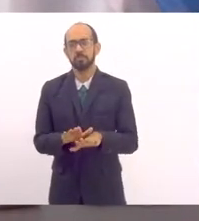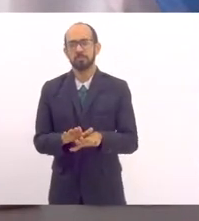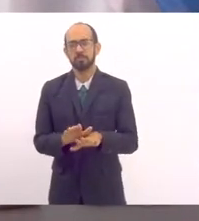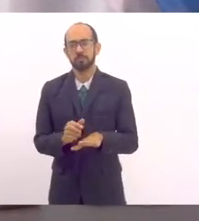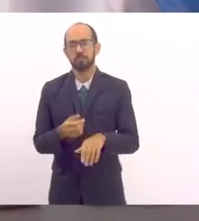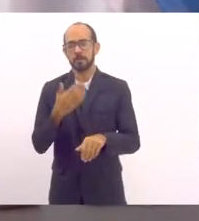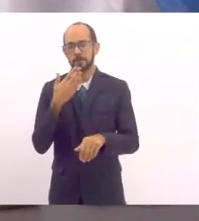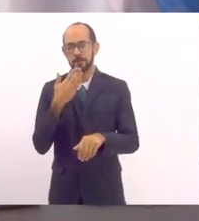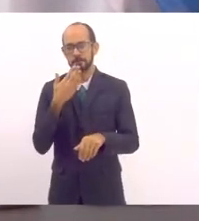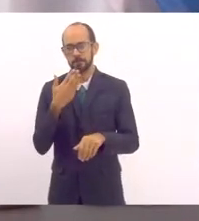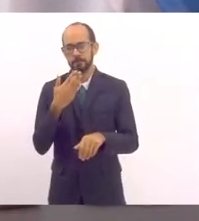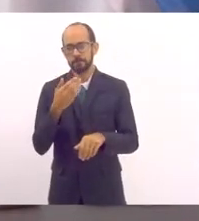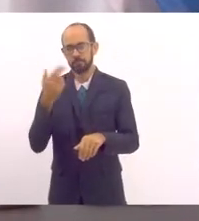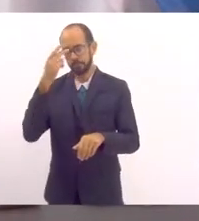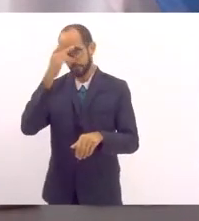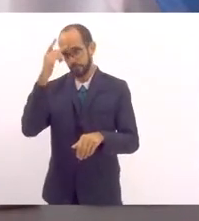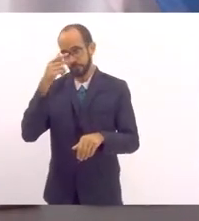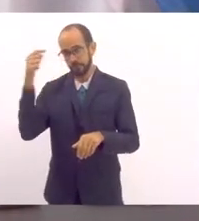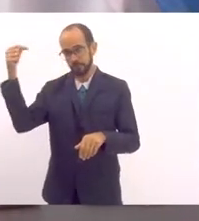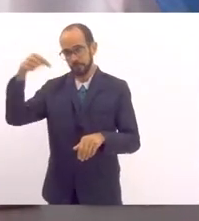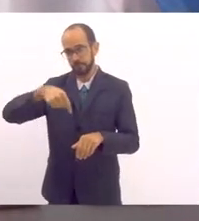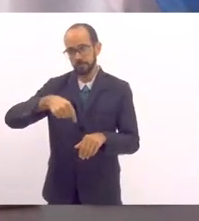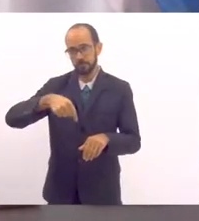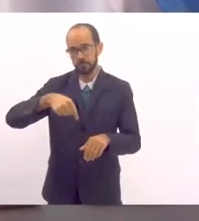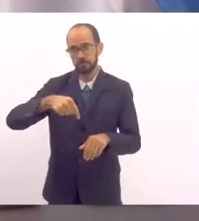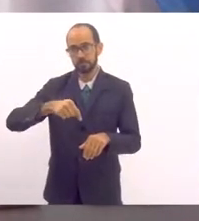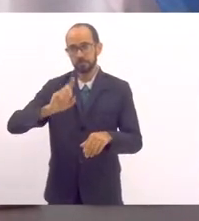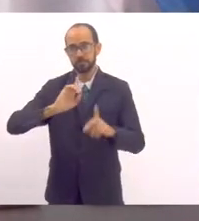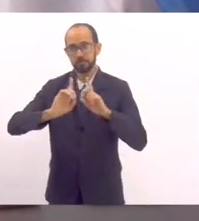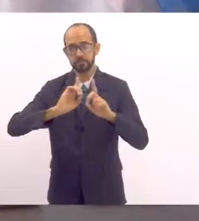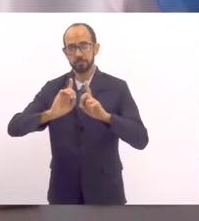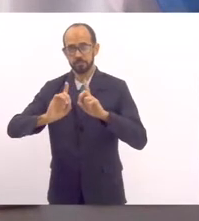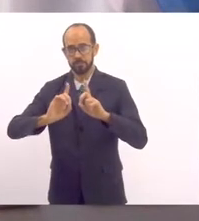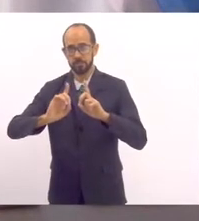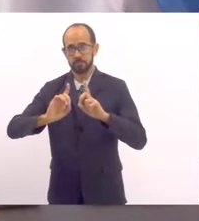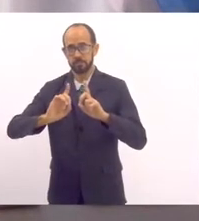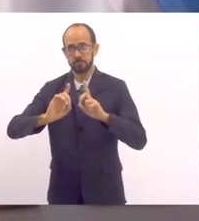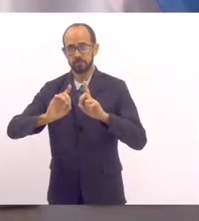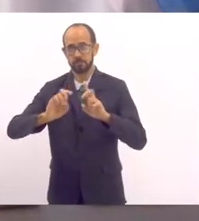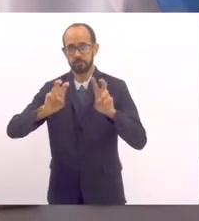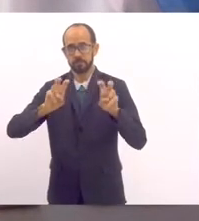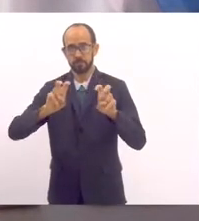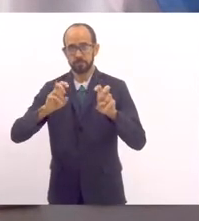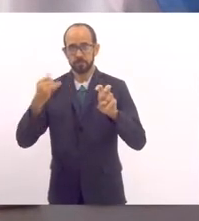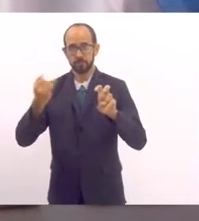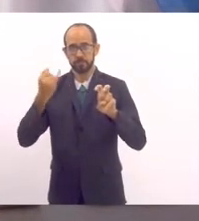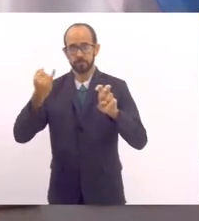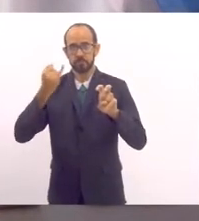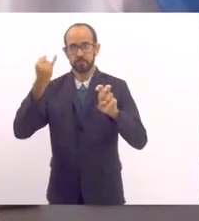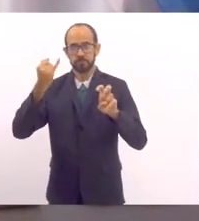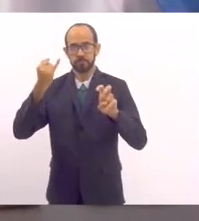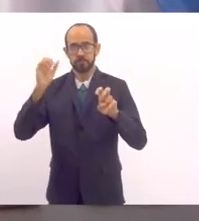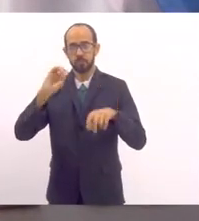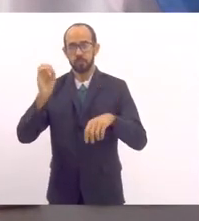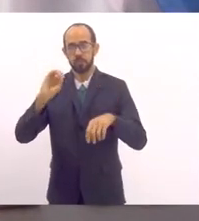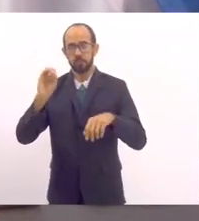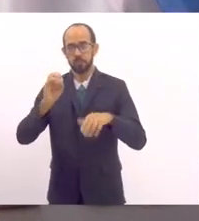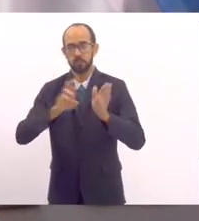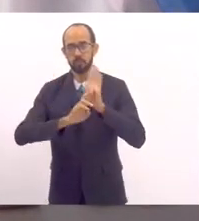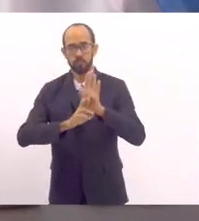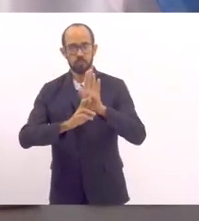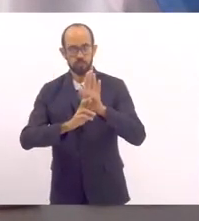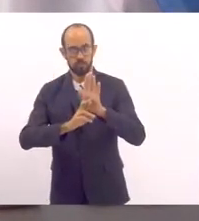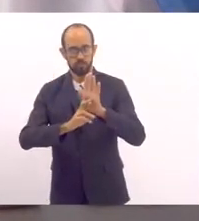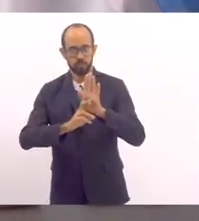uma pessoa para sentar aqui e debater um assunto tão importante e não ter vindo ninguém, não foi